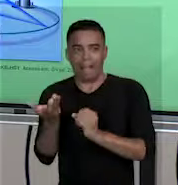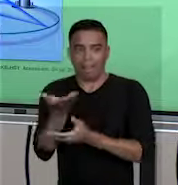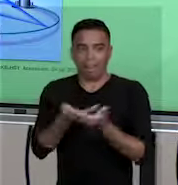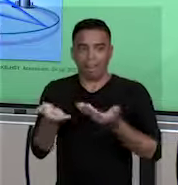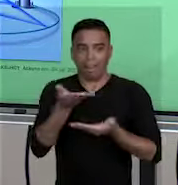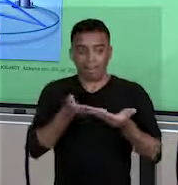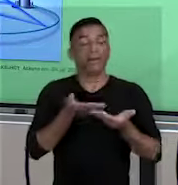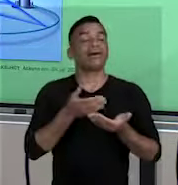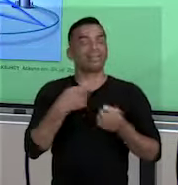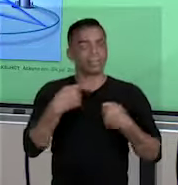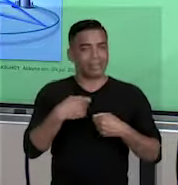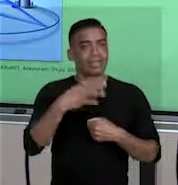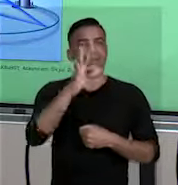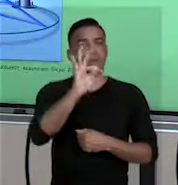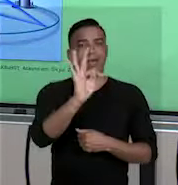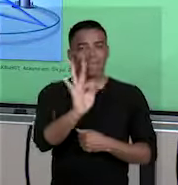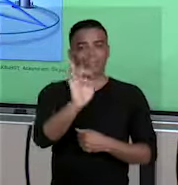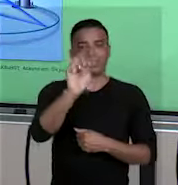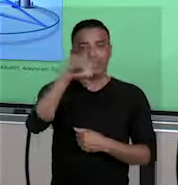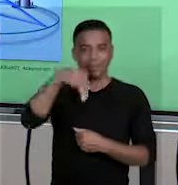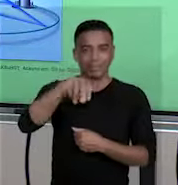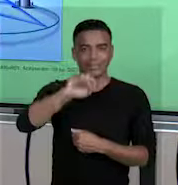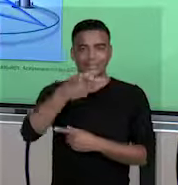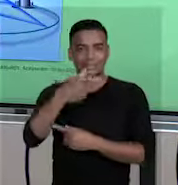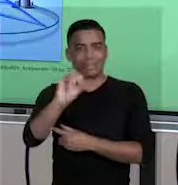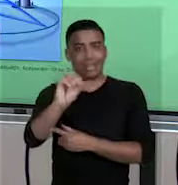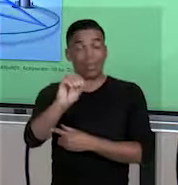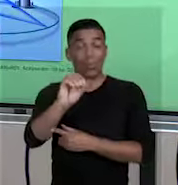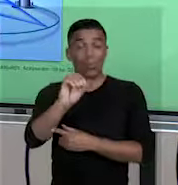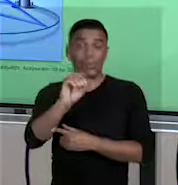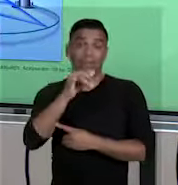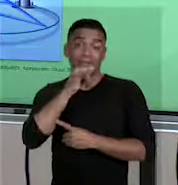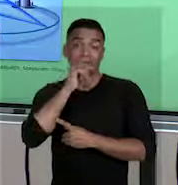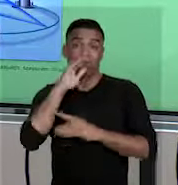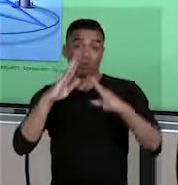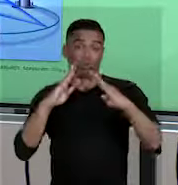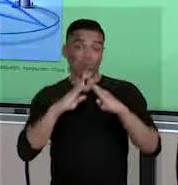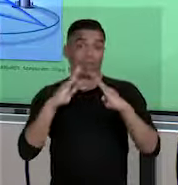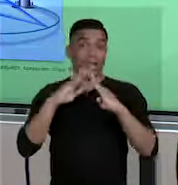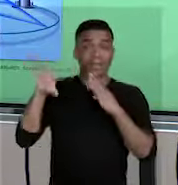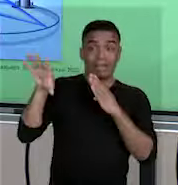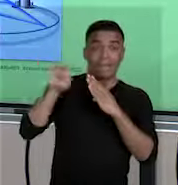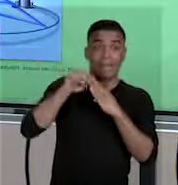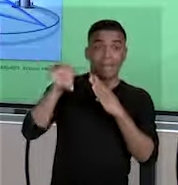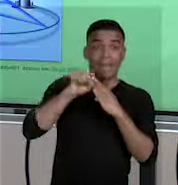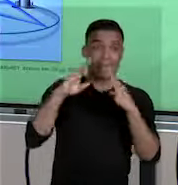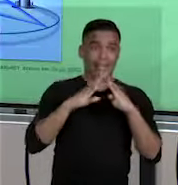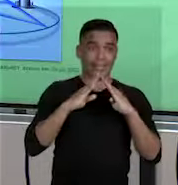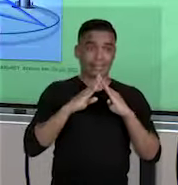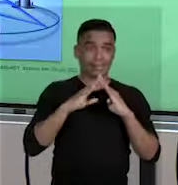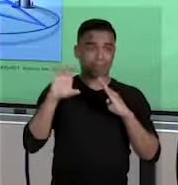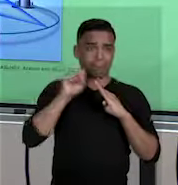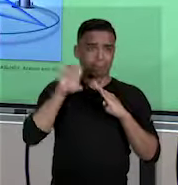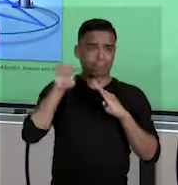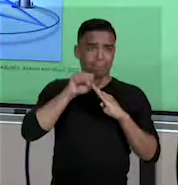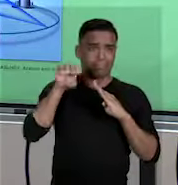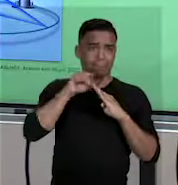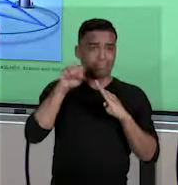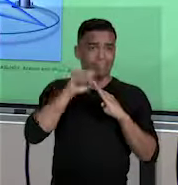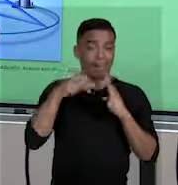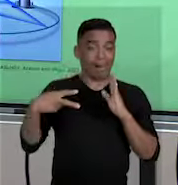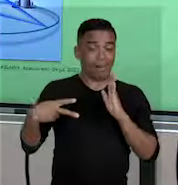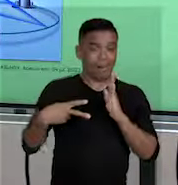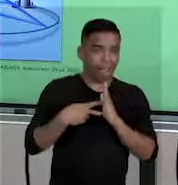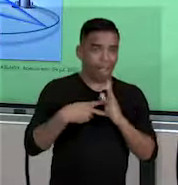elétrica é o que permite e faz com que a sua casa receba a energia e que os aparelhos consigam ser ligados